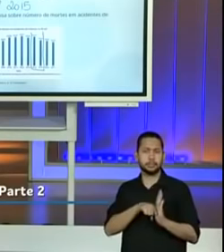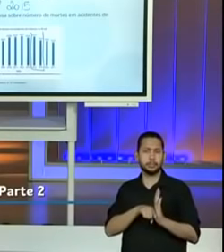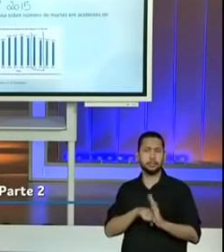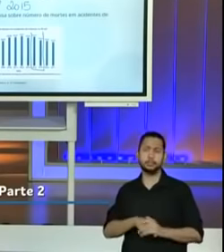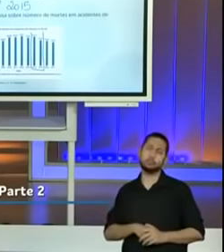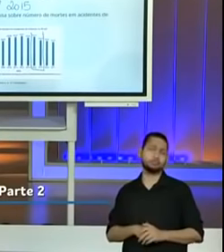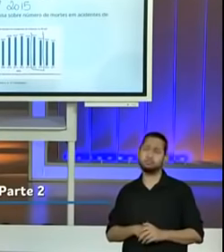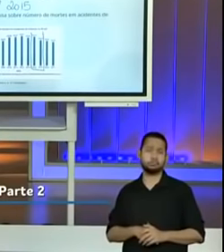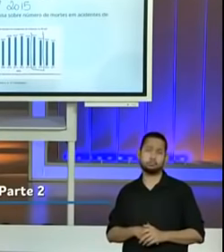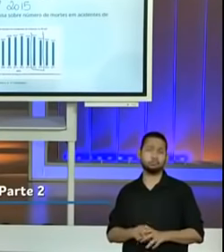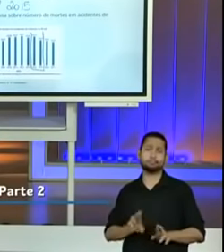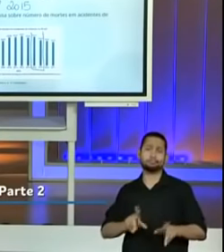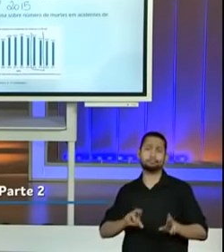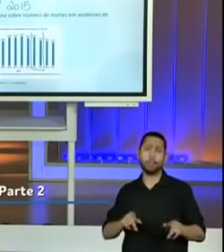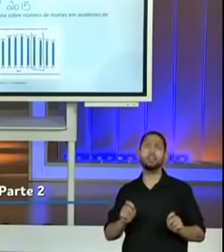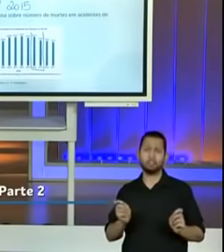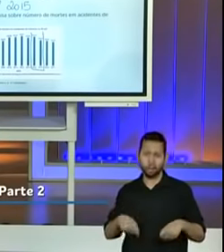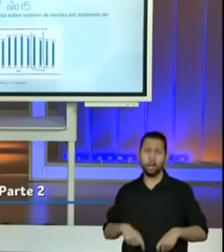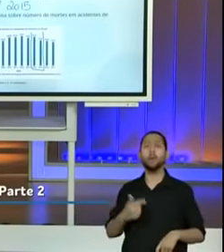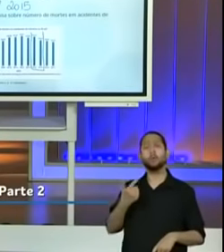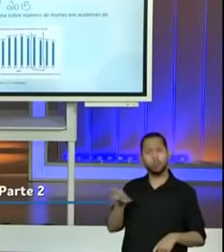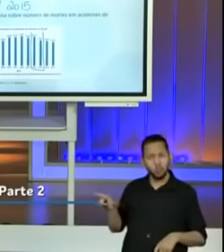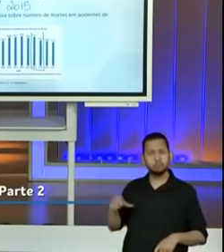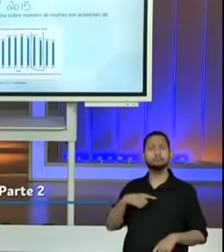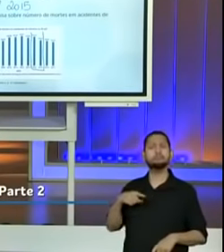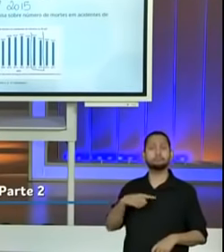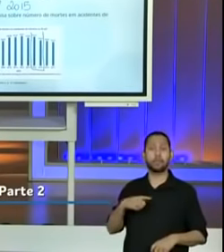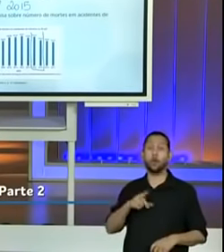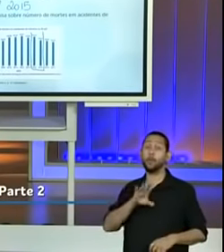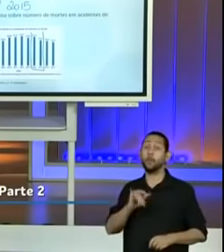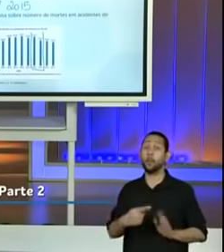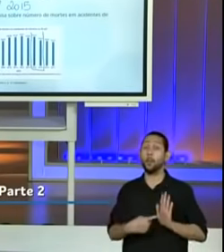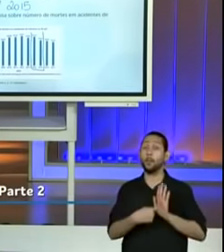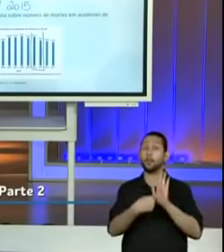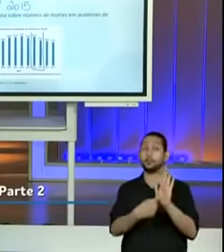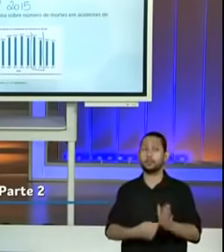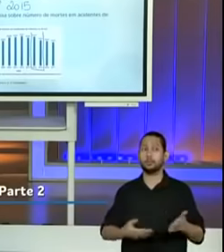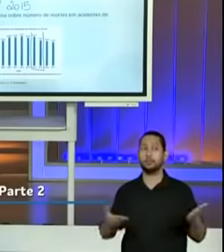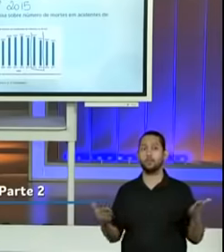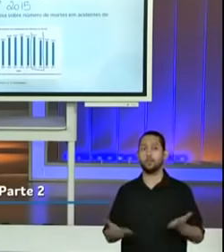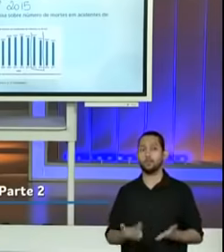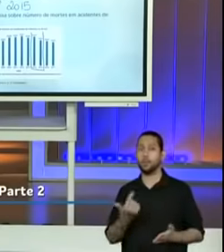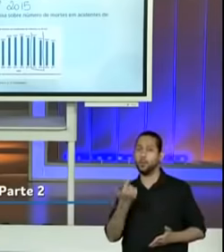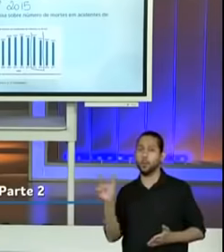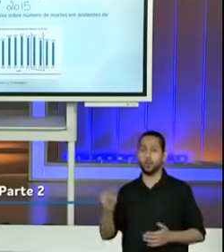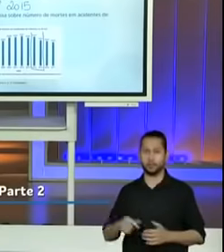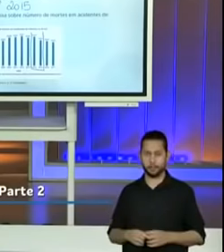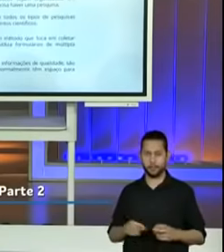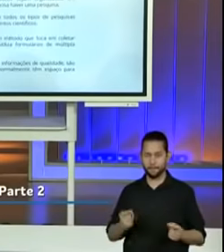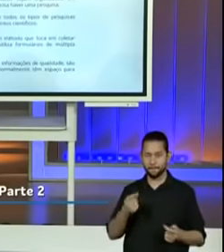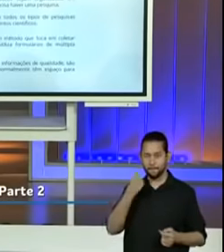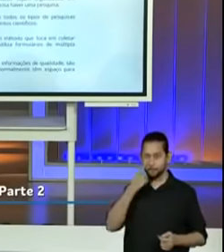Não. Existem outras? Sim. Vou mostrar para vocês agora. Vem comigo.